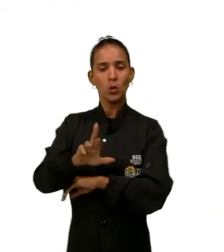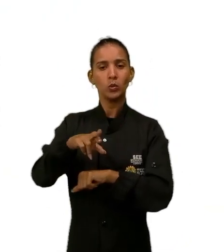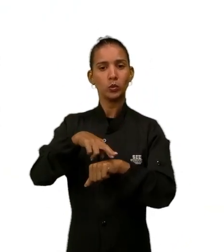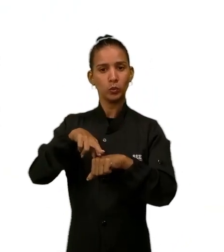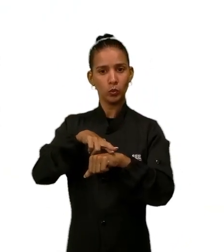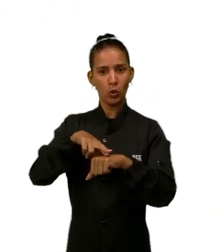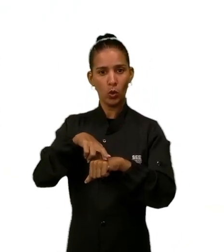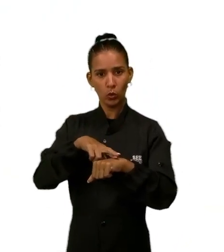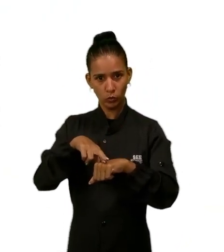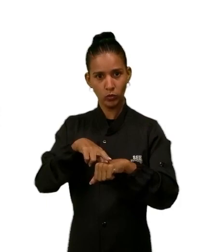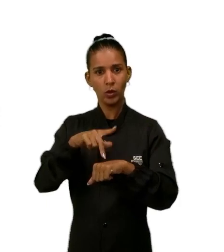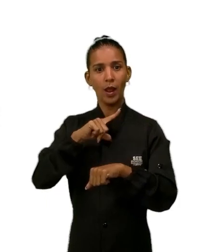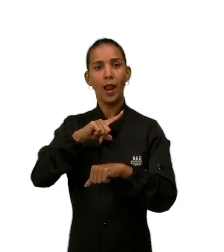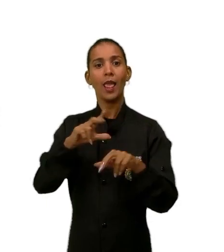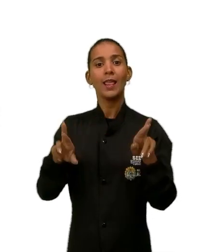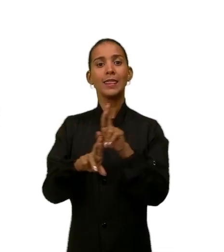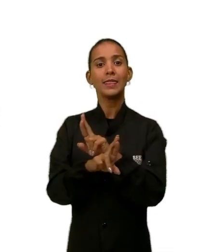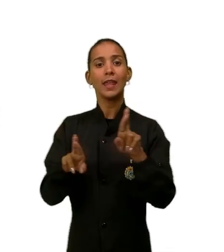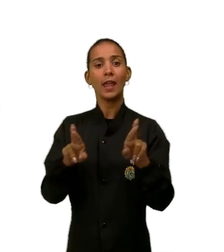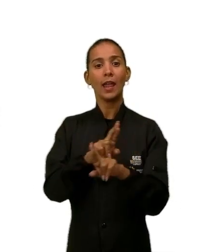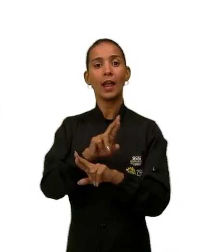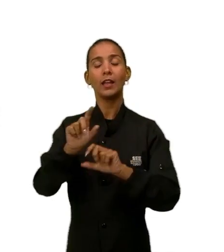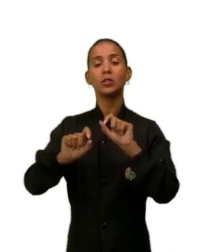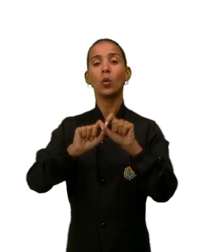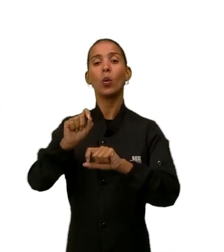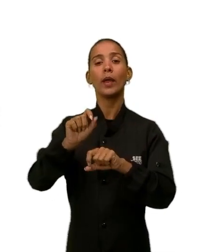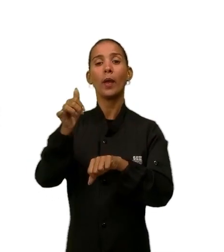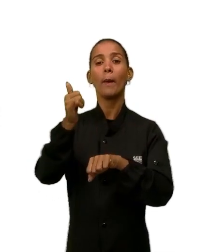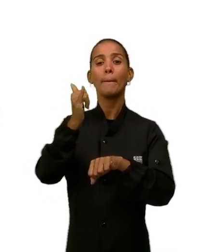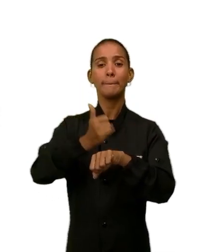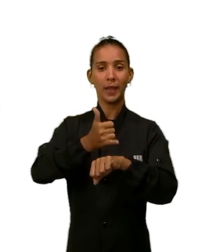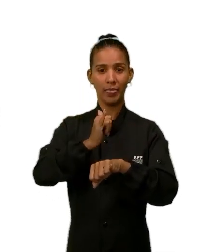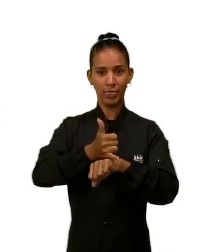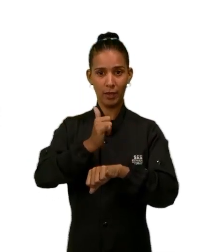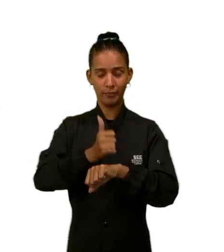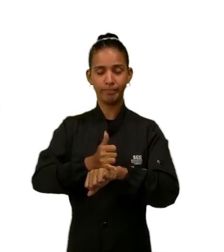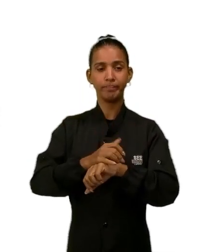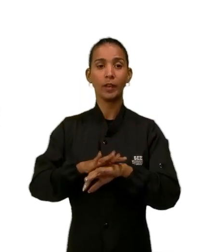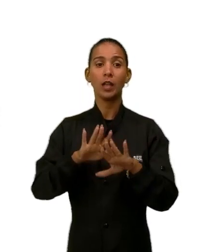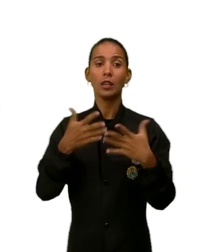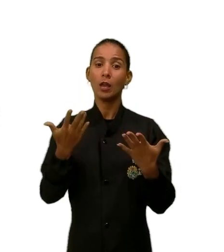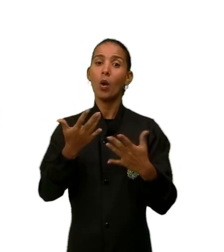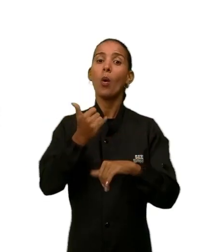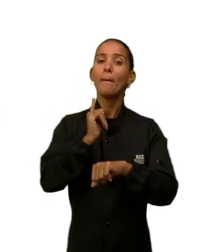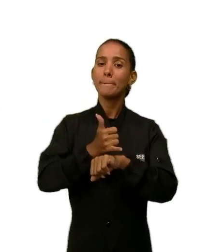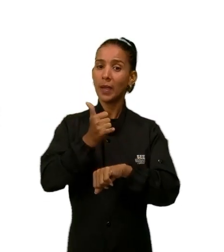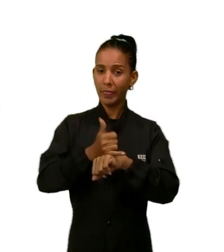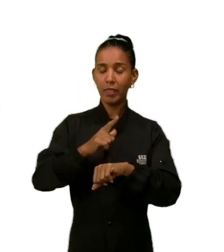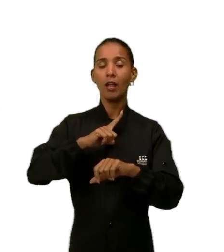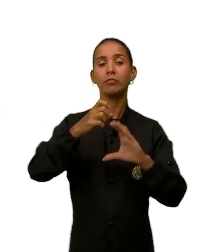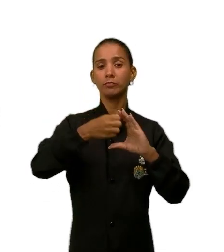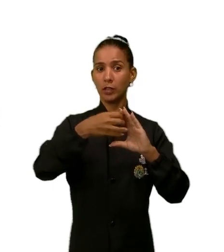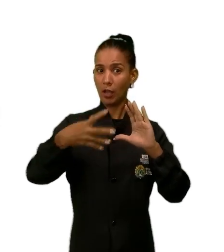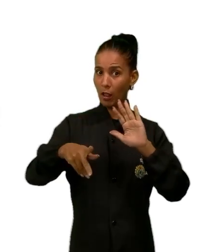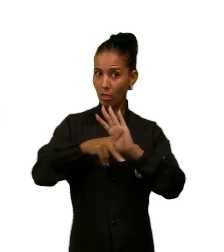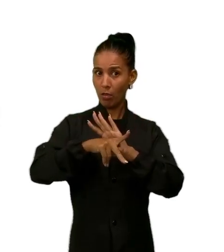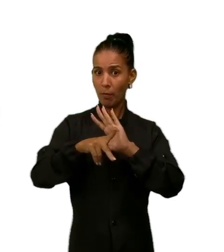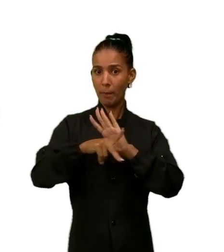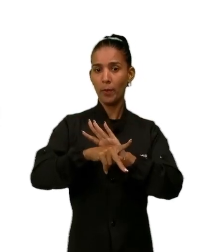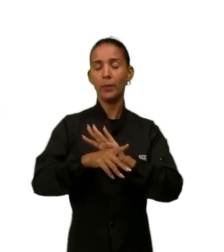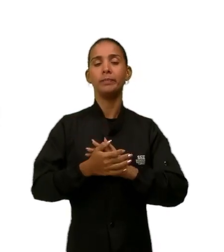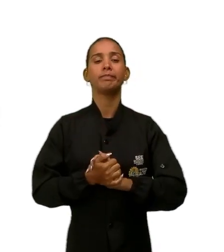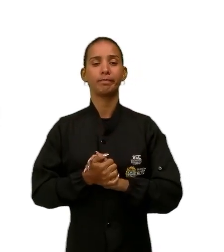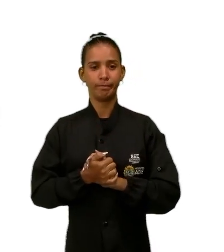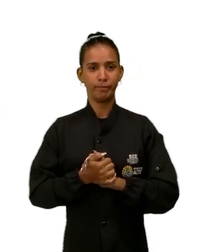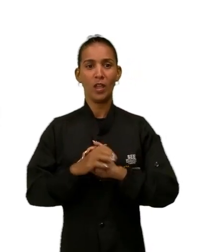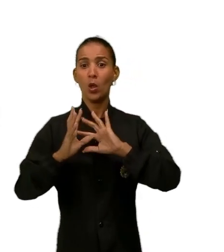ela é relacionada aos metais. Então, os metais, eles têm ali algumas características principais. Todos